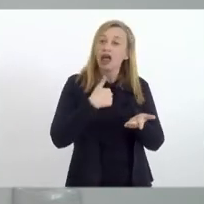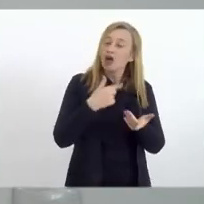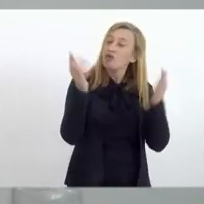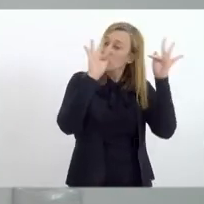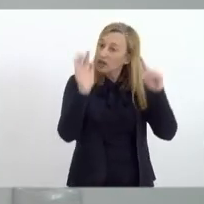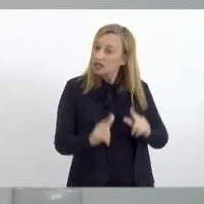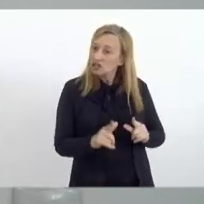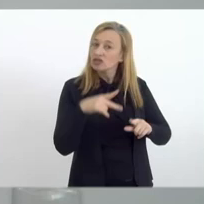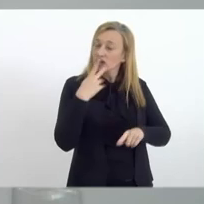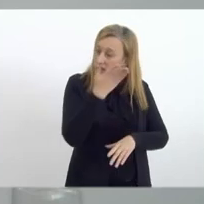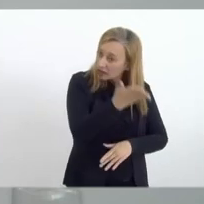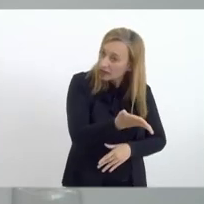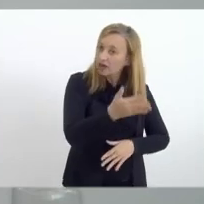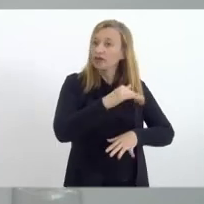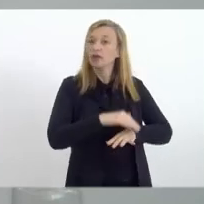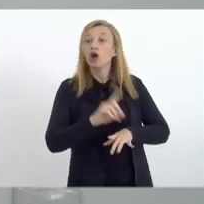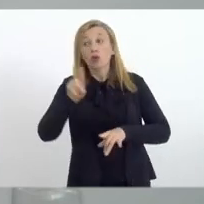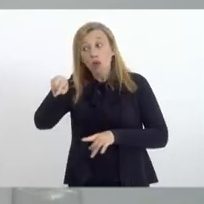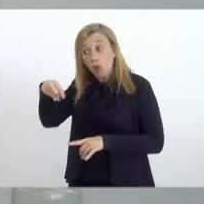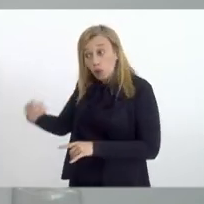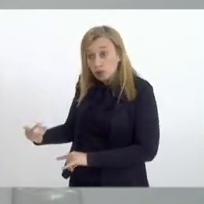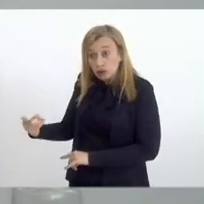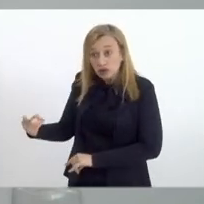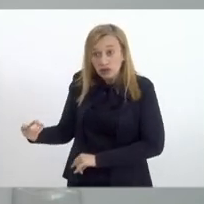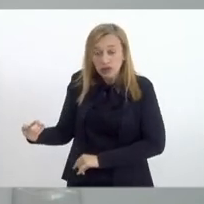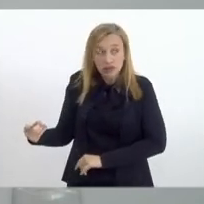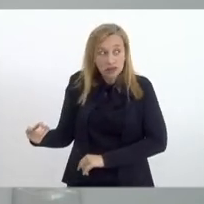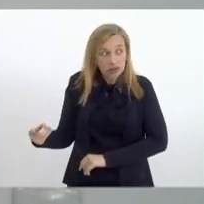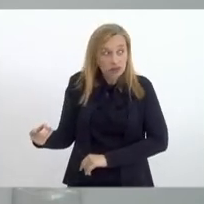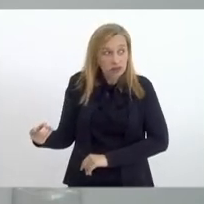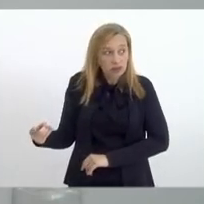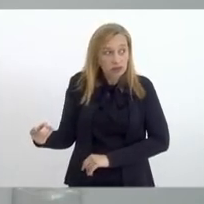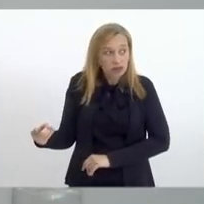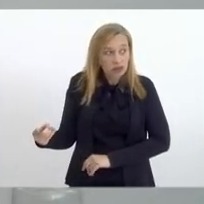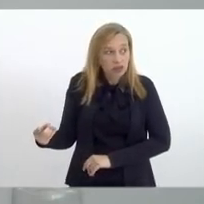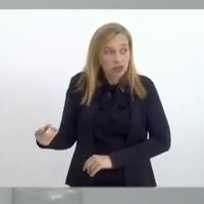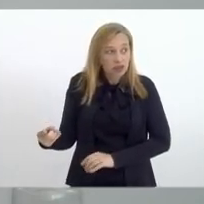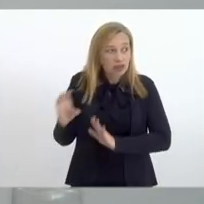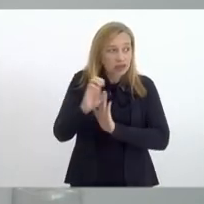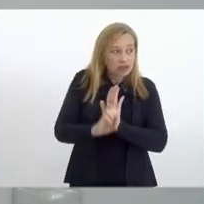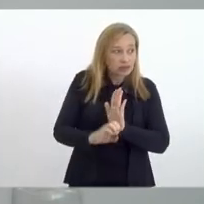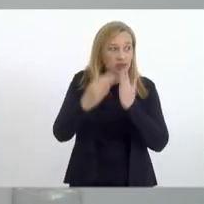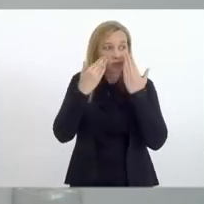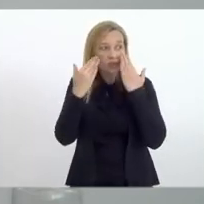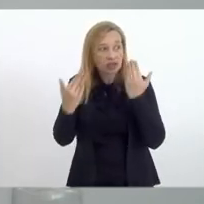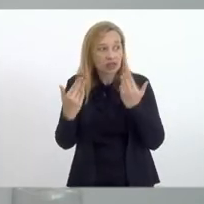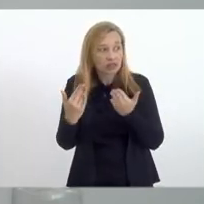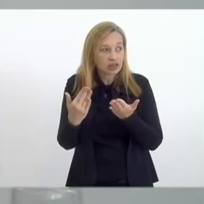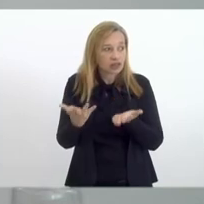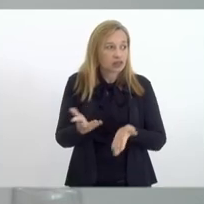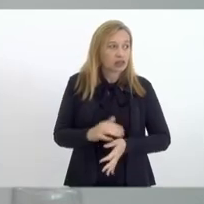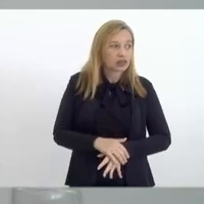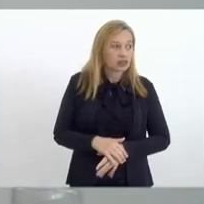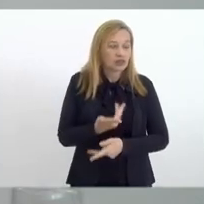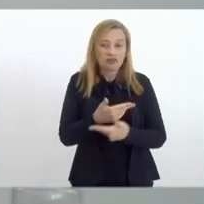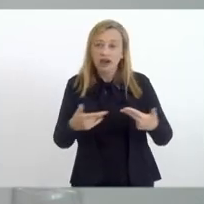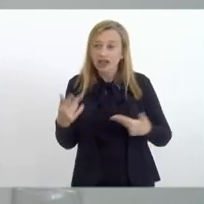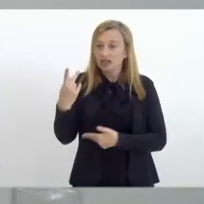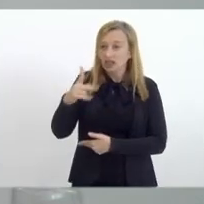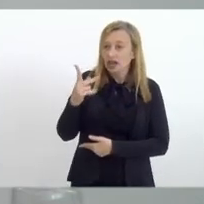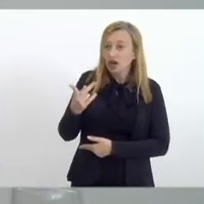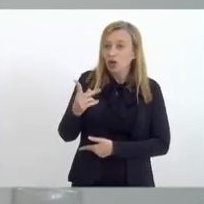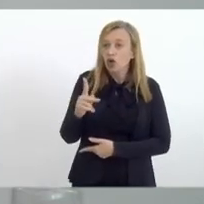ratificado aqui na audiência pública. Por outro lado, as emendas que já foram apresentadas, muitas delas têm um